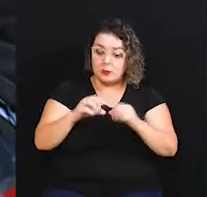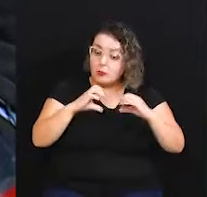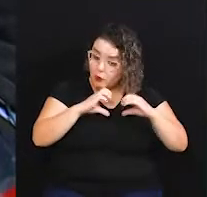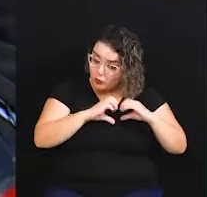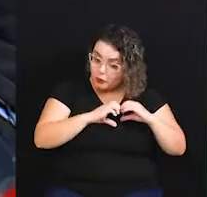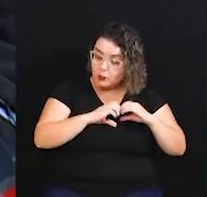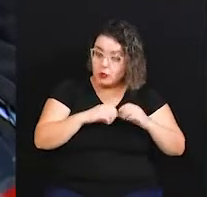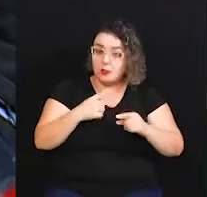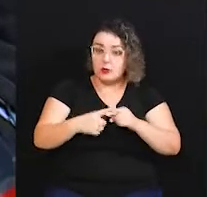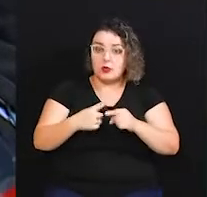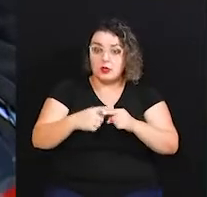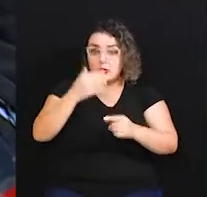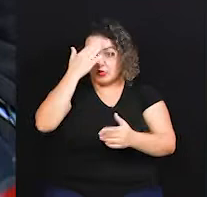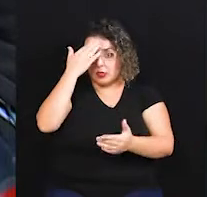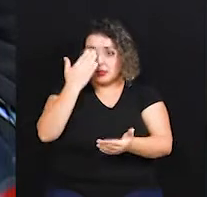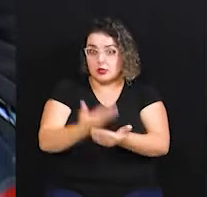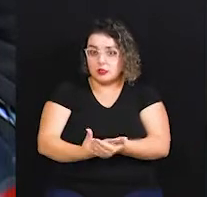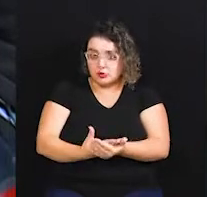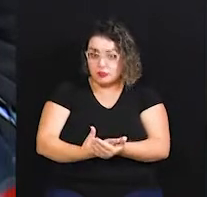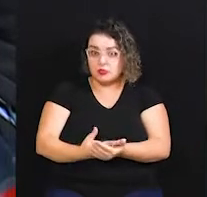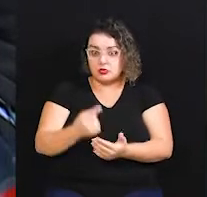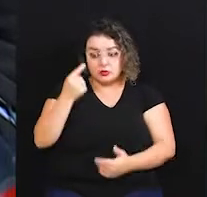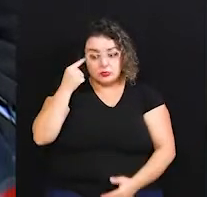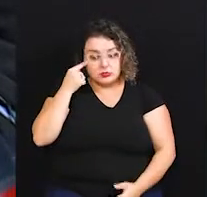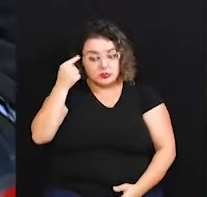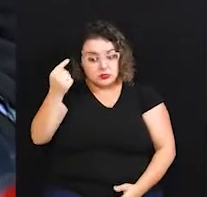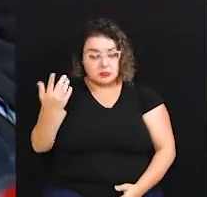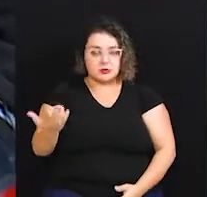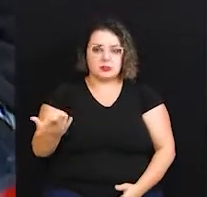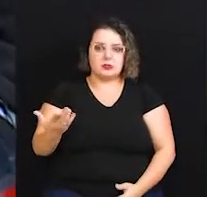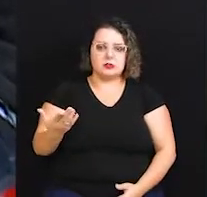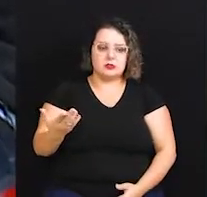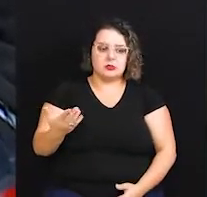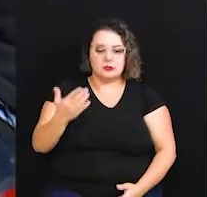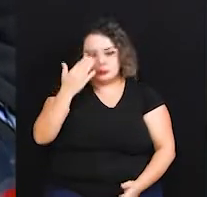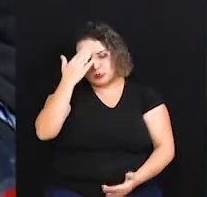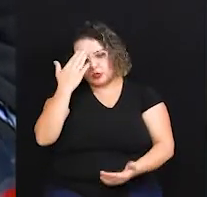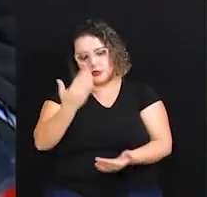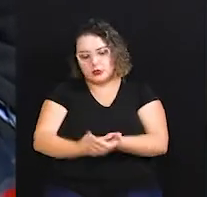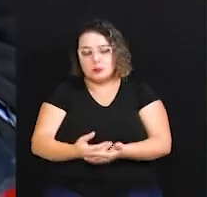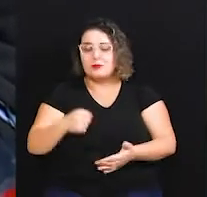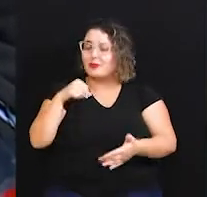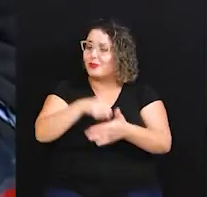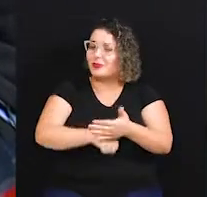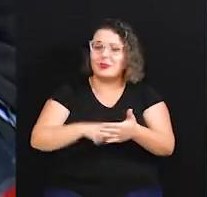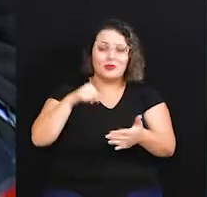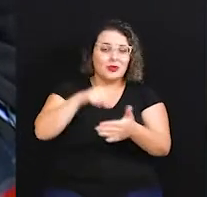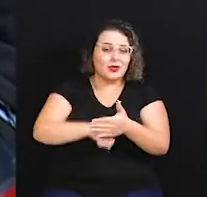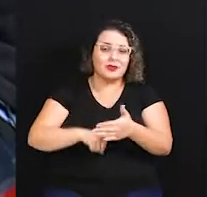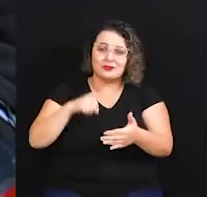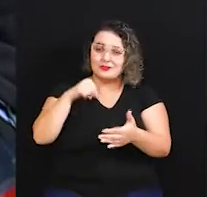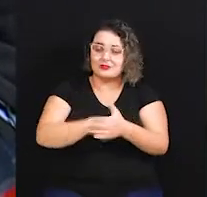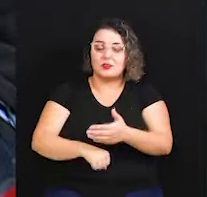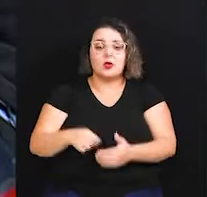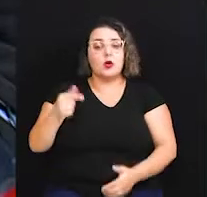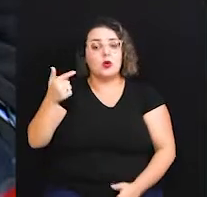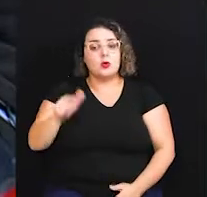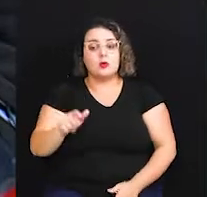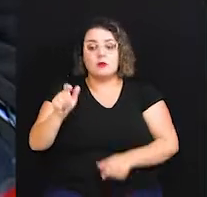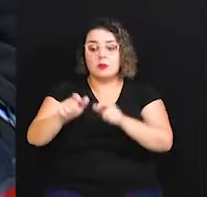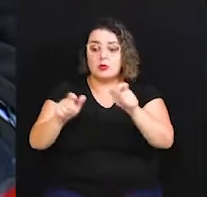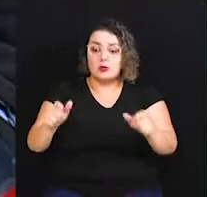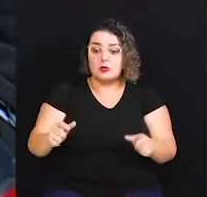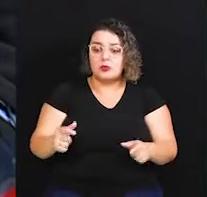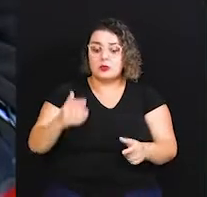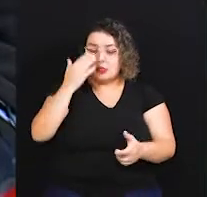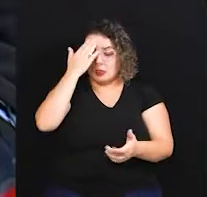E muitas vezes se dá muito murro em ponta de faca, né? Eu acredito. E nesses 22 anos você continuou lá e fazendo outras